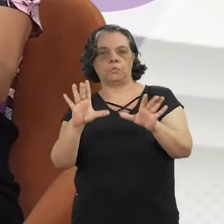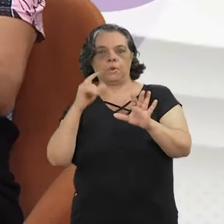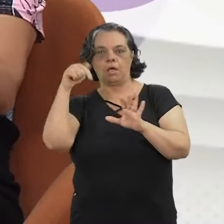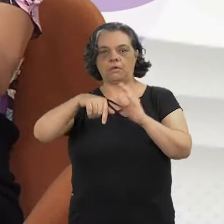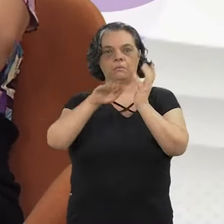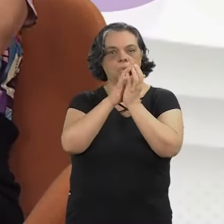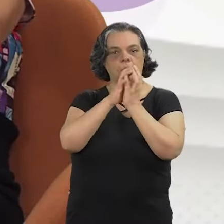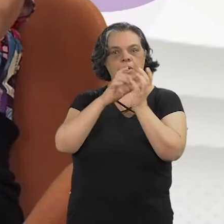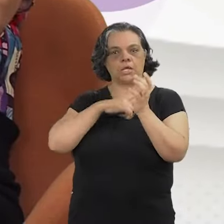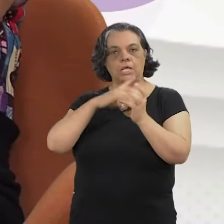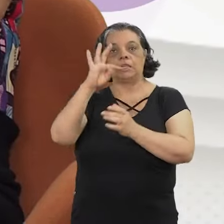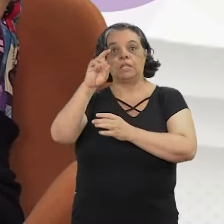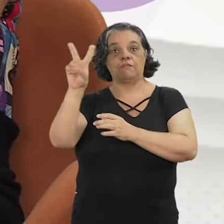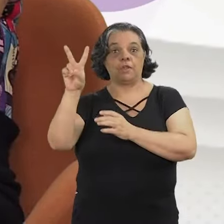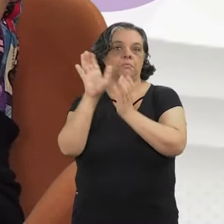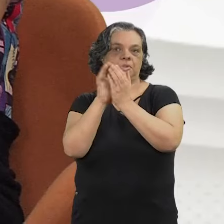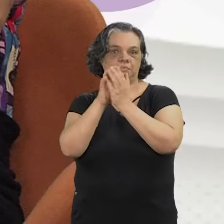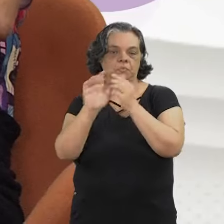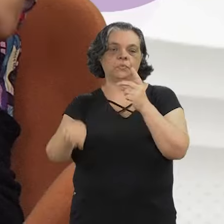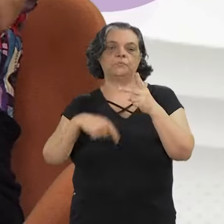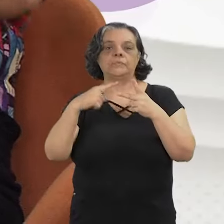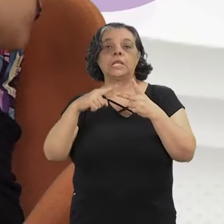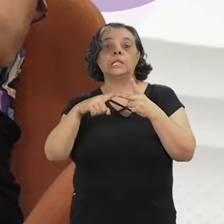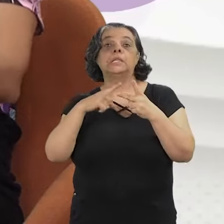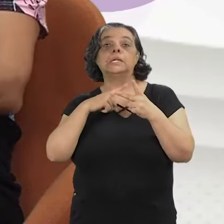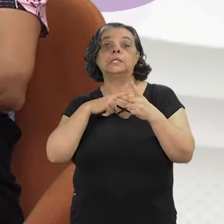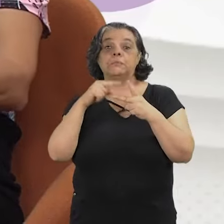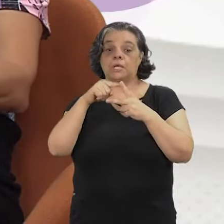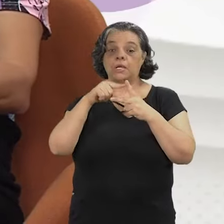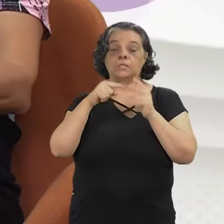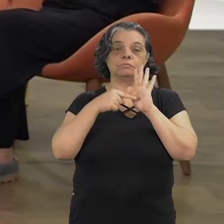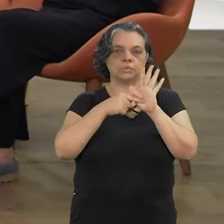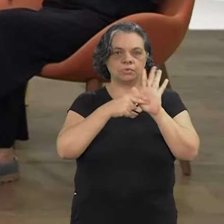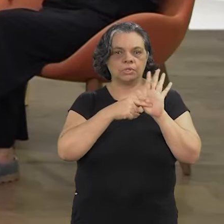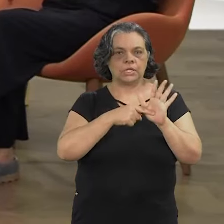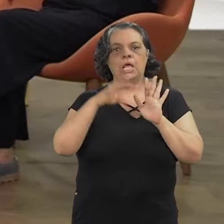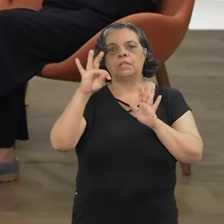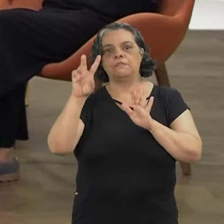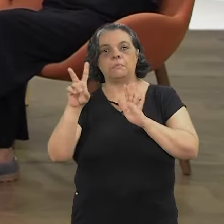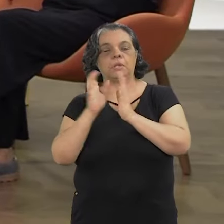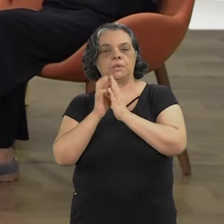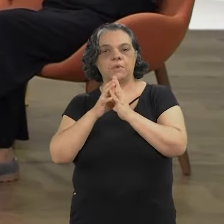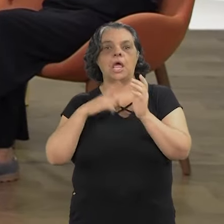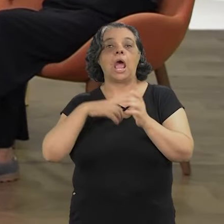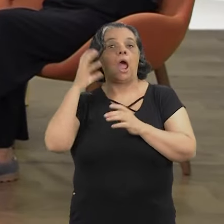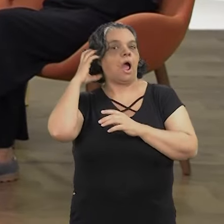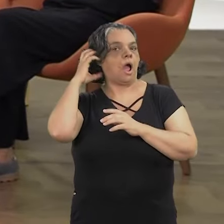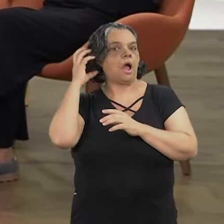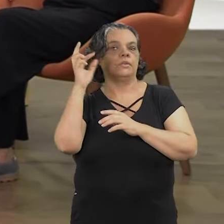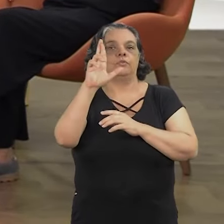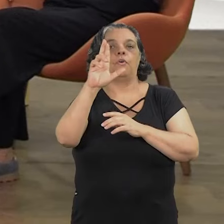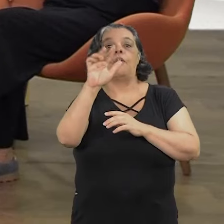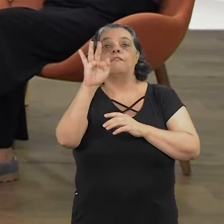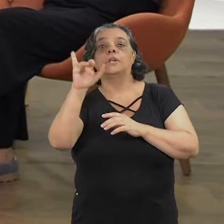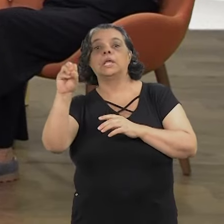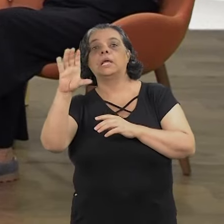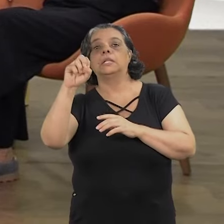né aqui em Pernambuco a gente tem a TV Pernambuco e em Pernambuco esse programa exibido pela TV Pernambuco você tem a rádio freicaneca